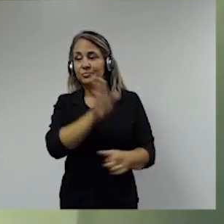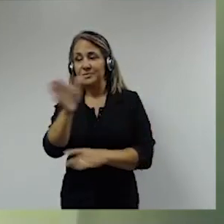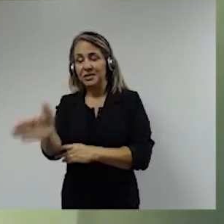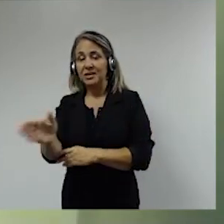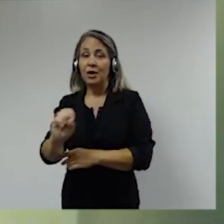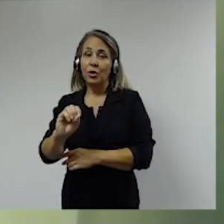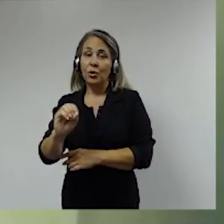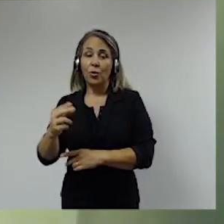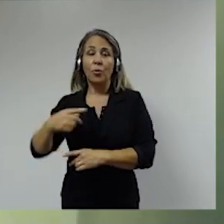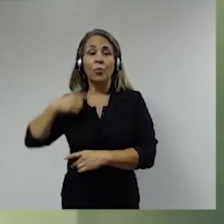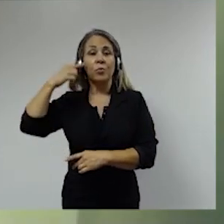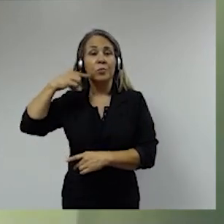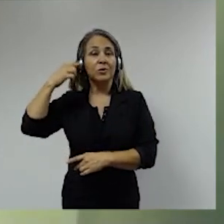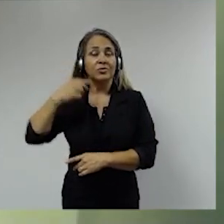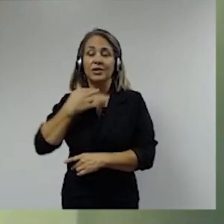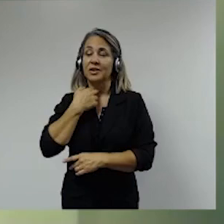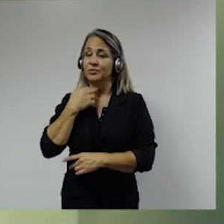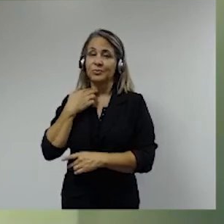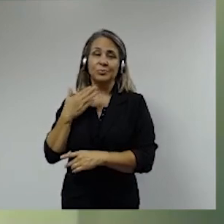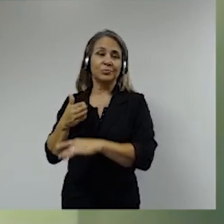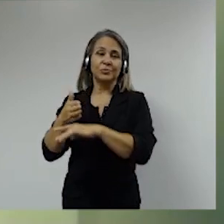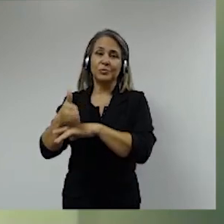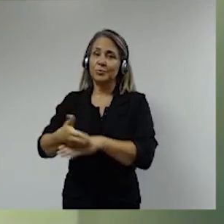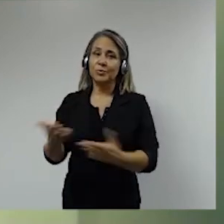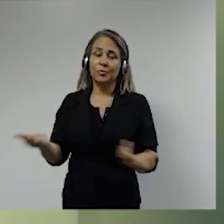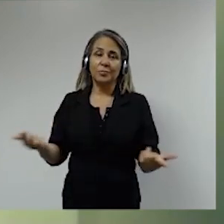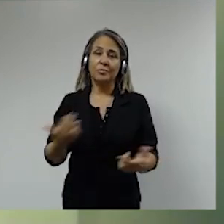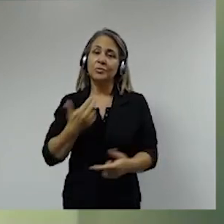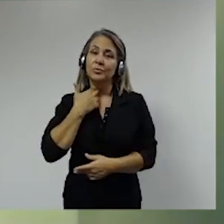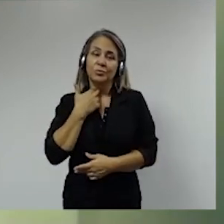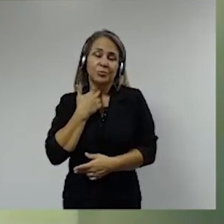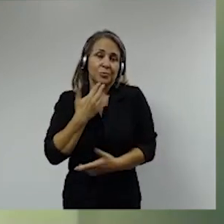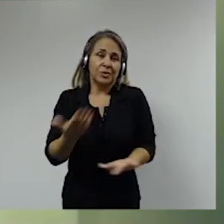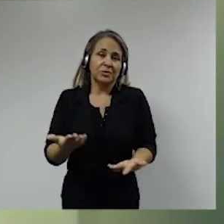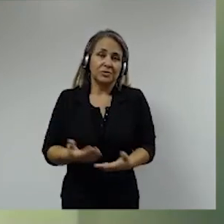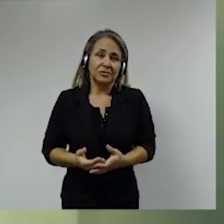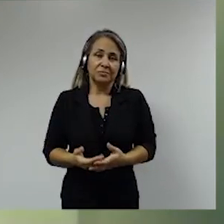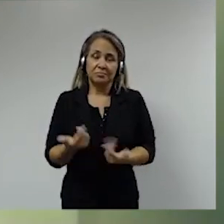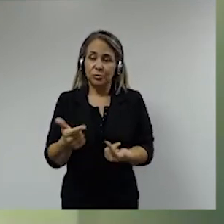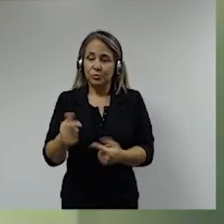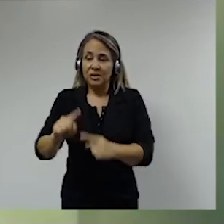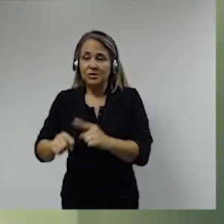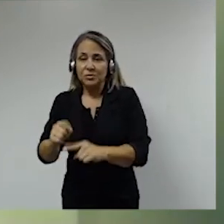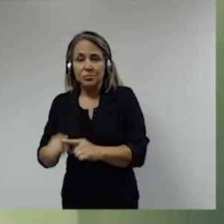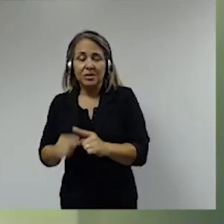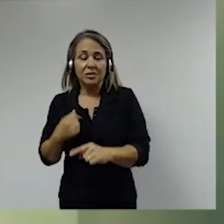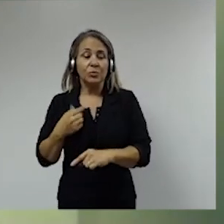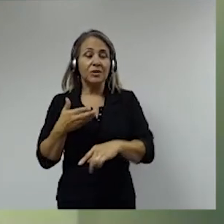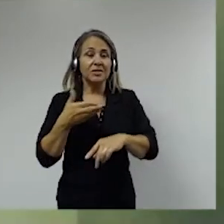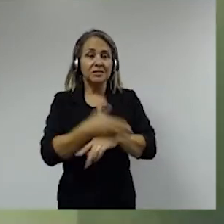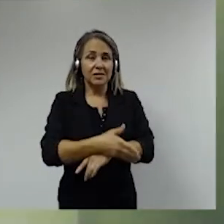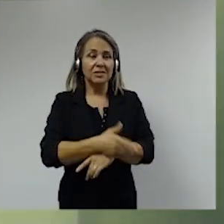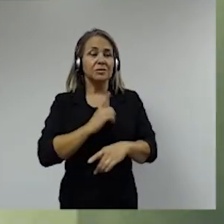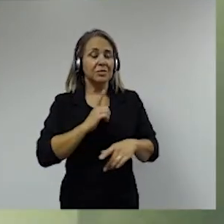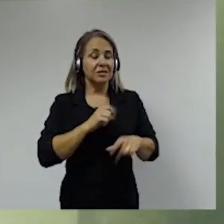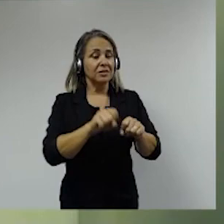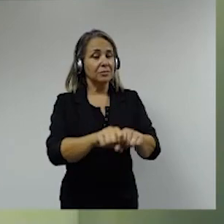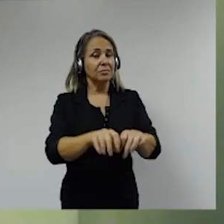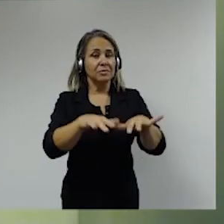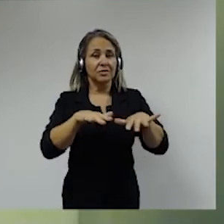ou ele mesmo, naquele momento ou naquele dia, ele não vai ter um instrumento, o acesso para poder entrar numa